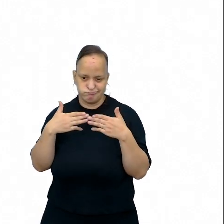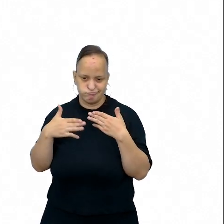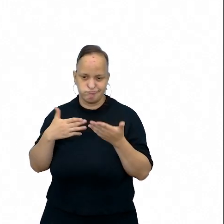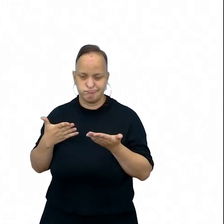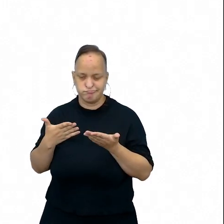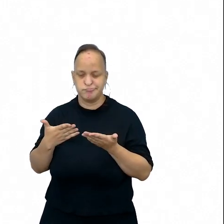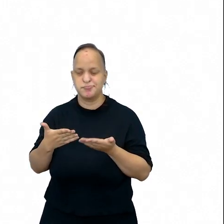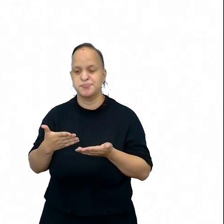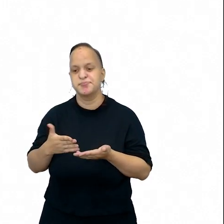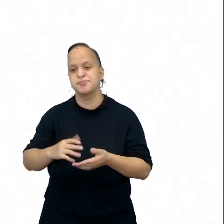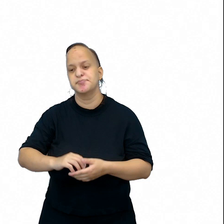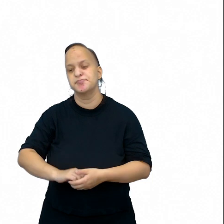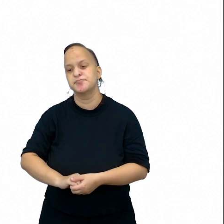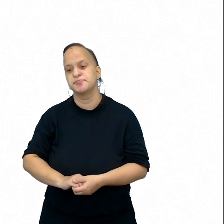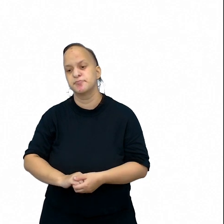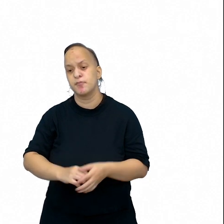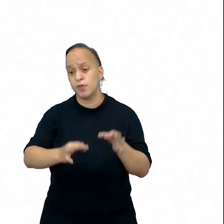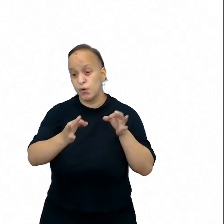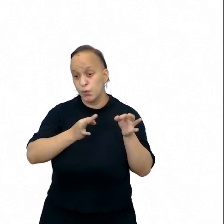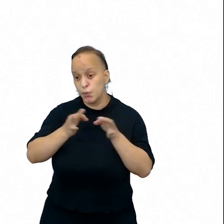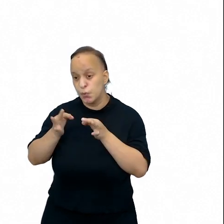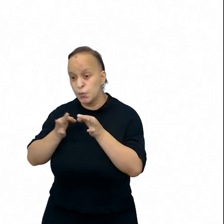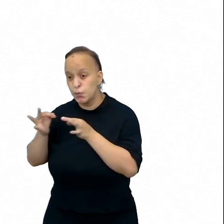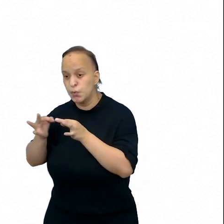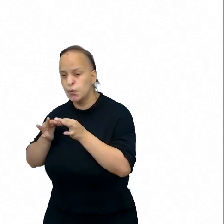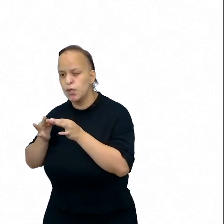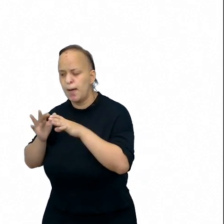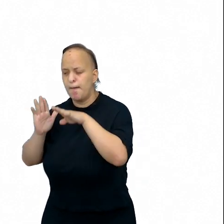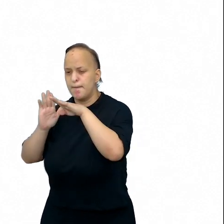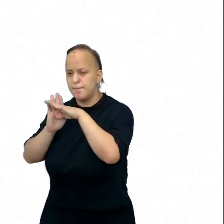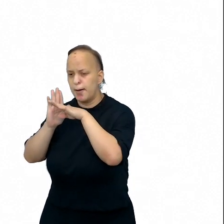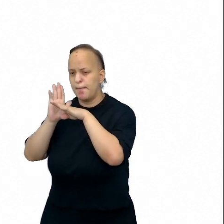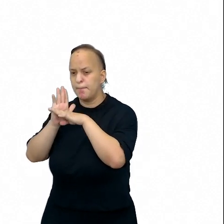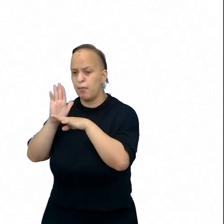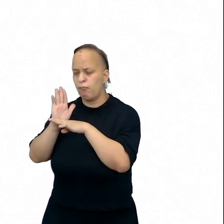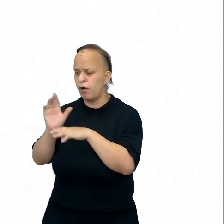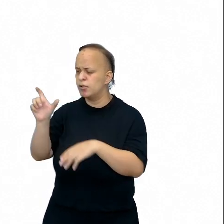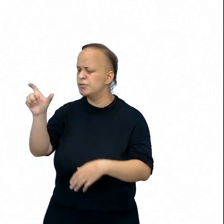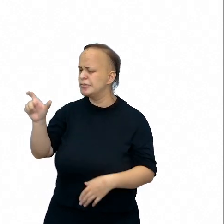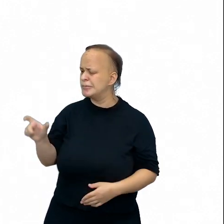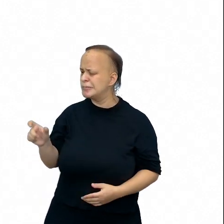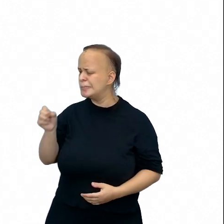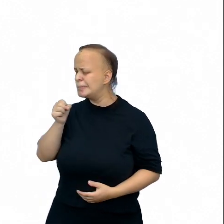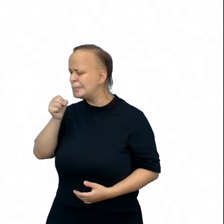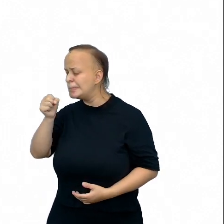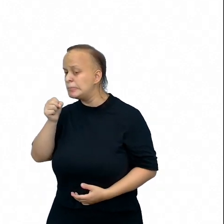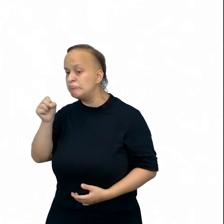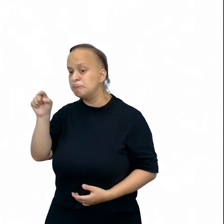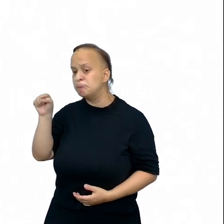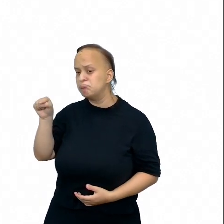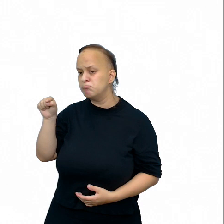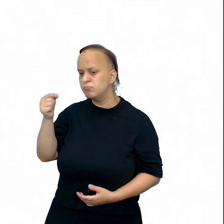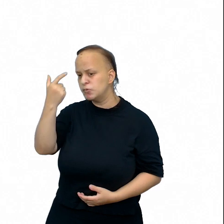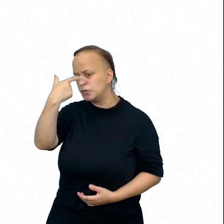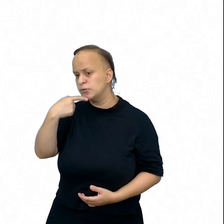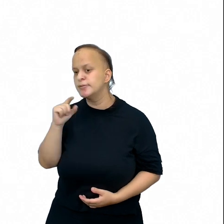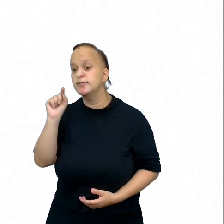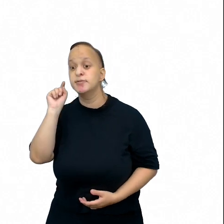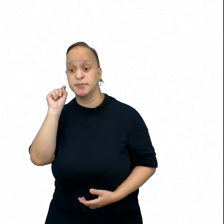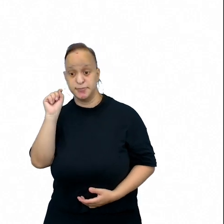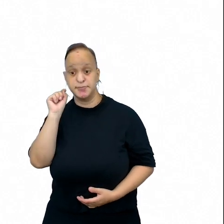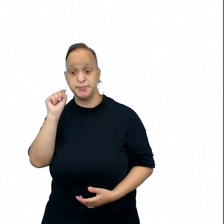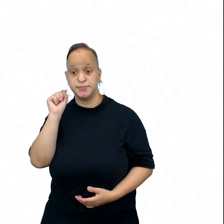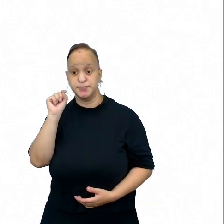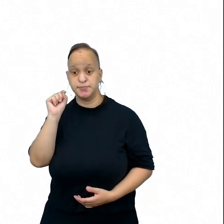essa ideia de elaborar roteiros para entrevistas, saber quem vai ser o entrevistado e o entrevistador. Há sempre uma proposta